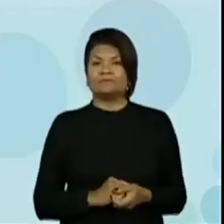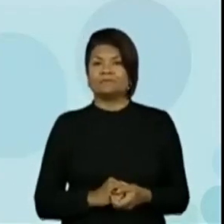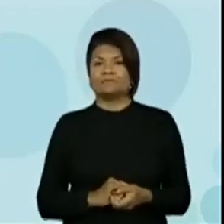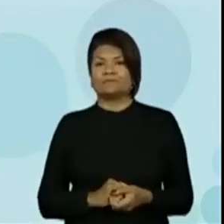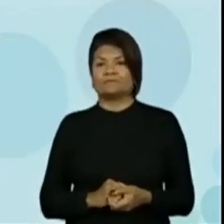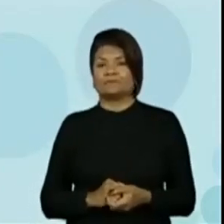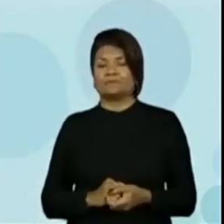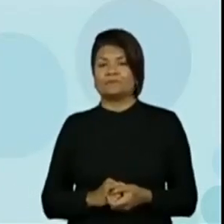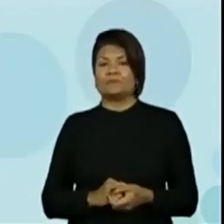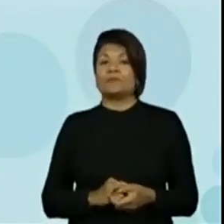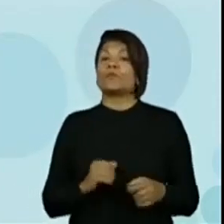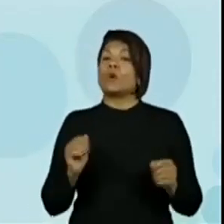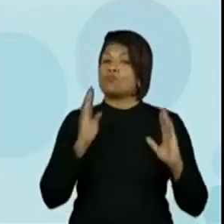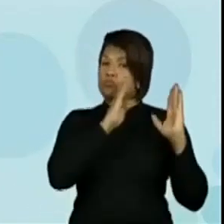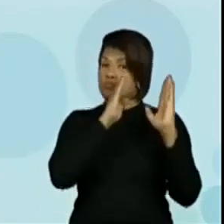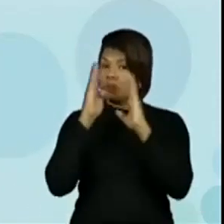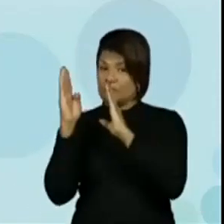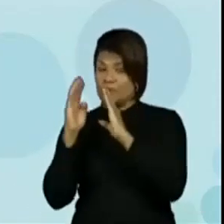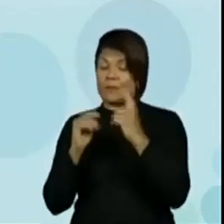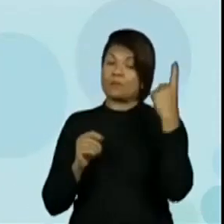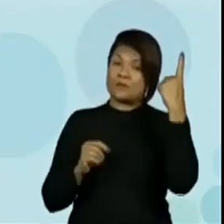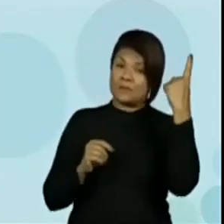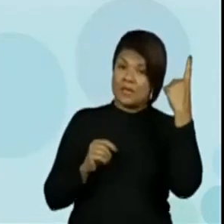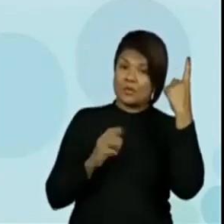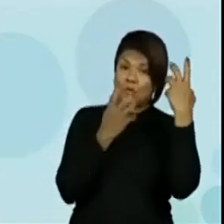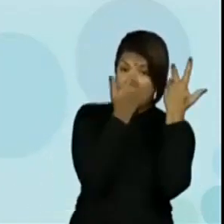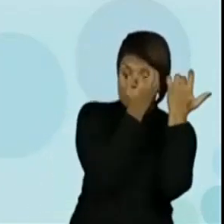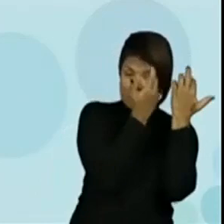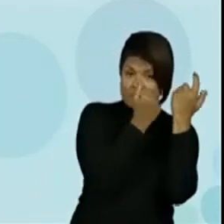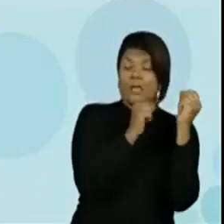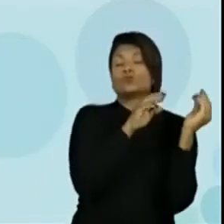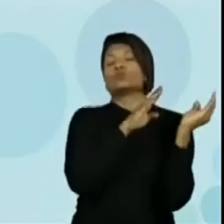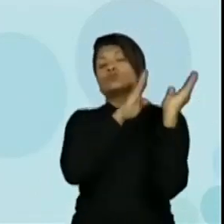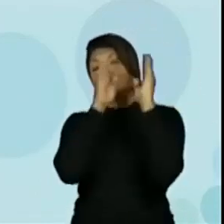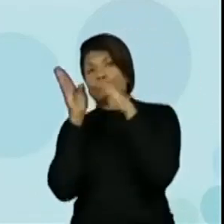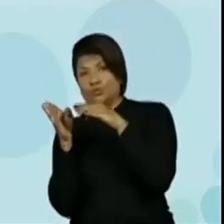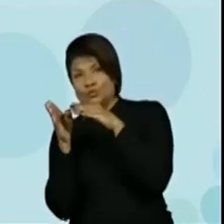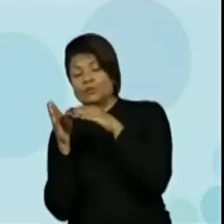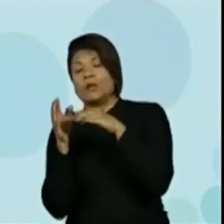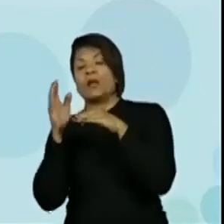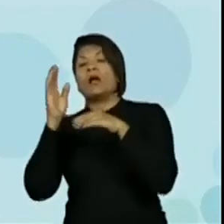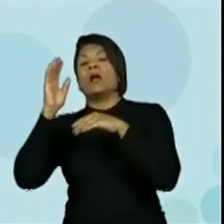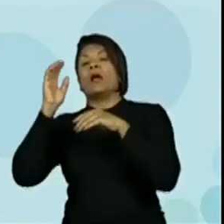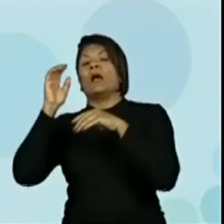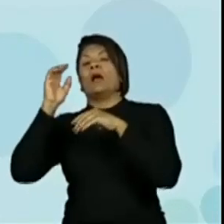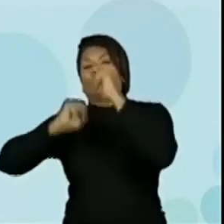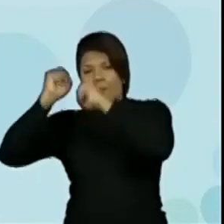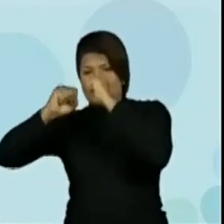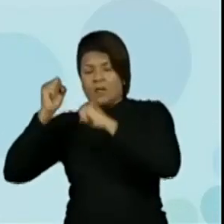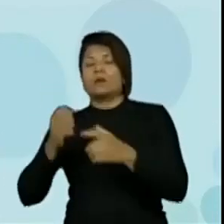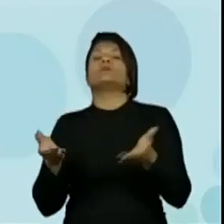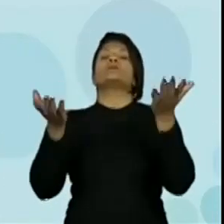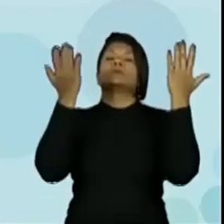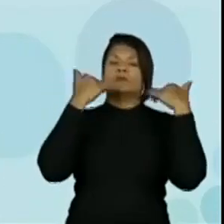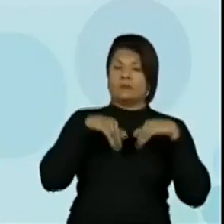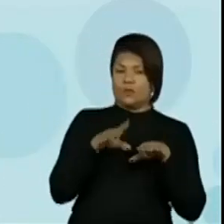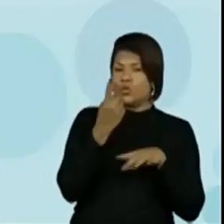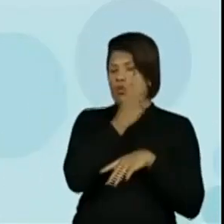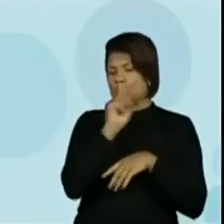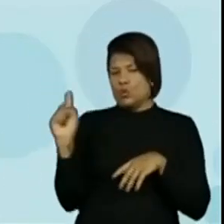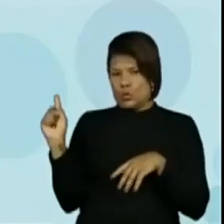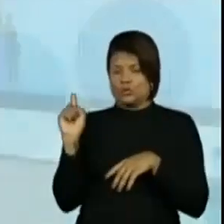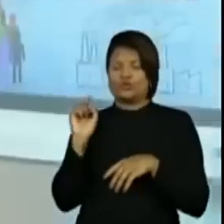Maquinofatura. Põe na sequência, primeiro artesanato, depois manufatura e por último maquinofatura. Anotaram? Agora fica aqui com o